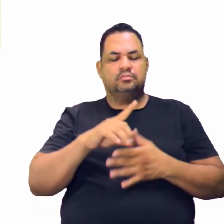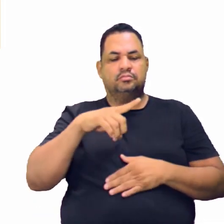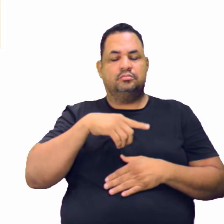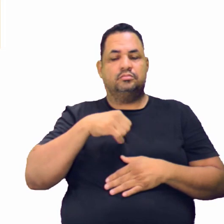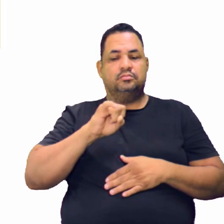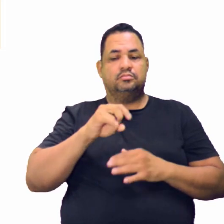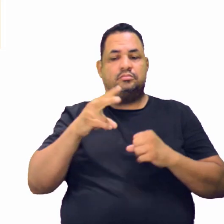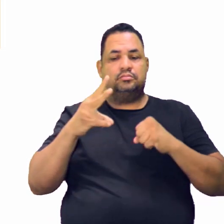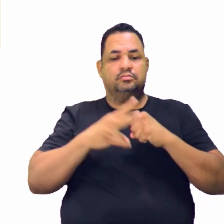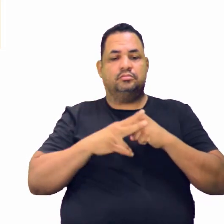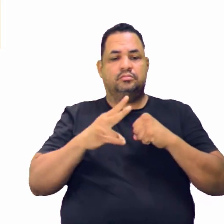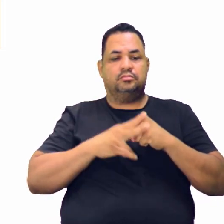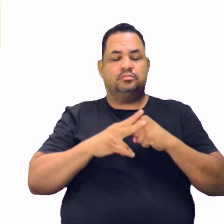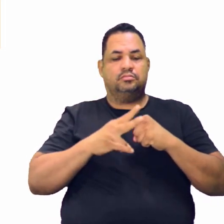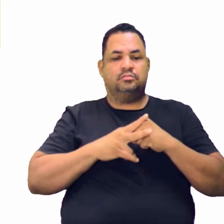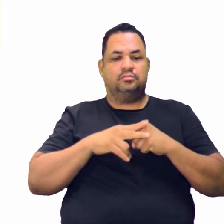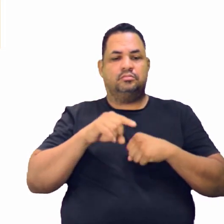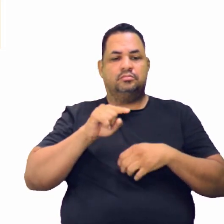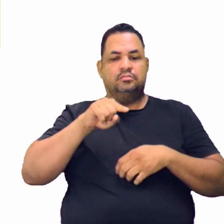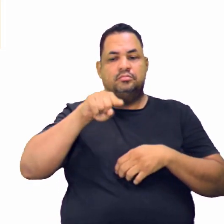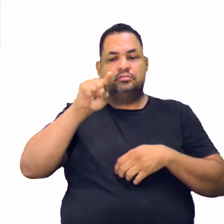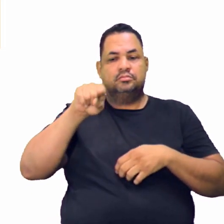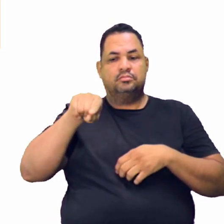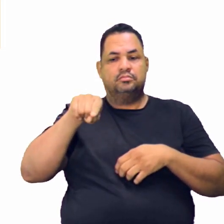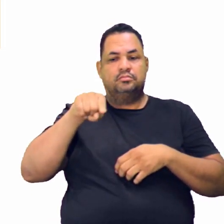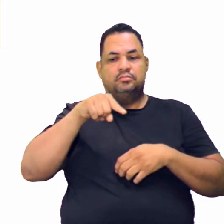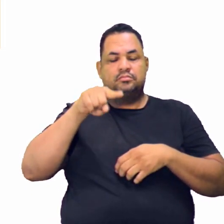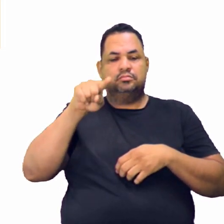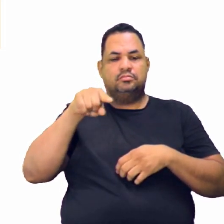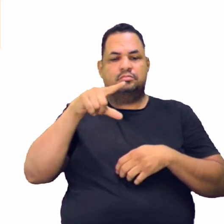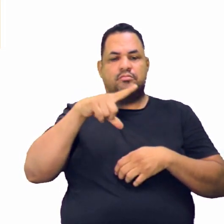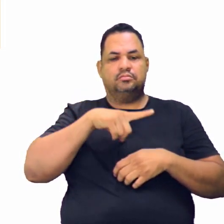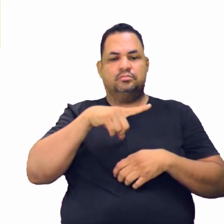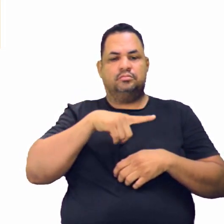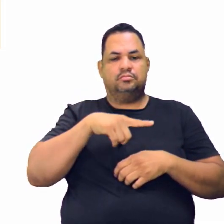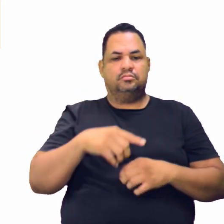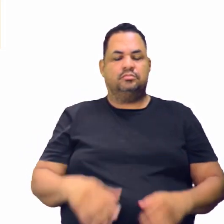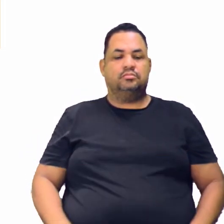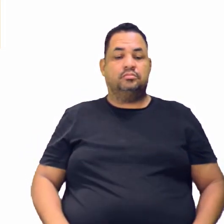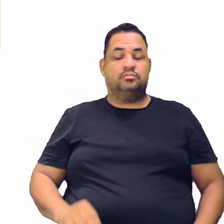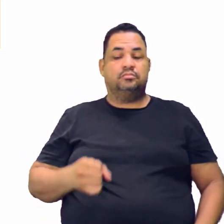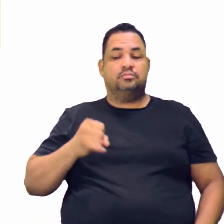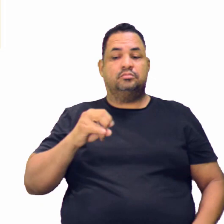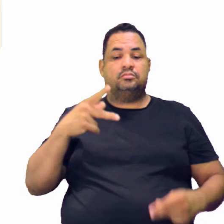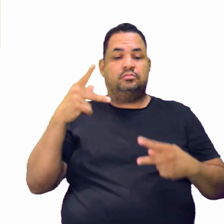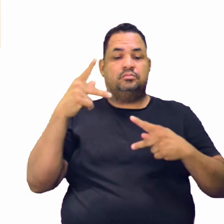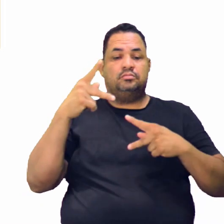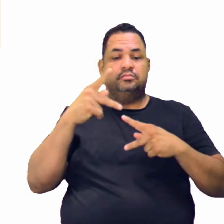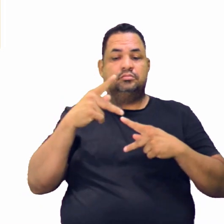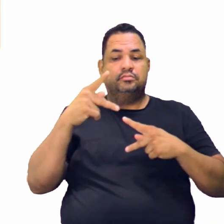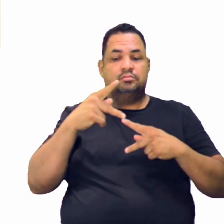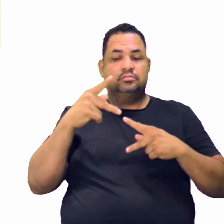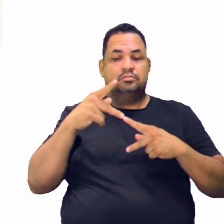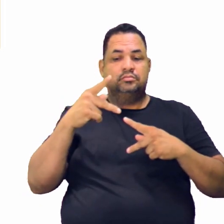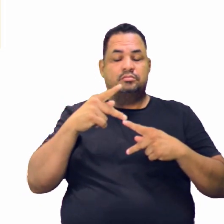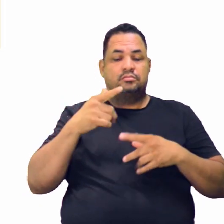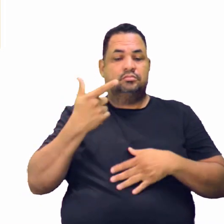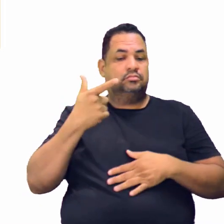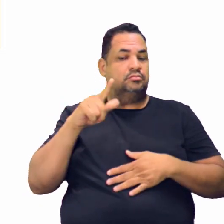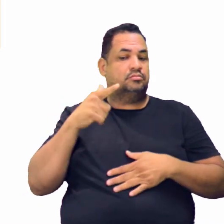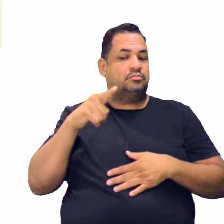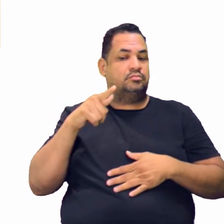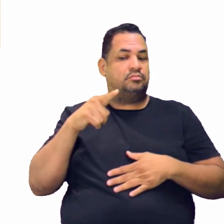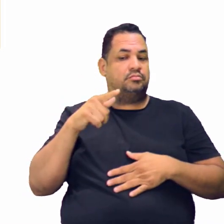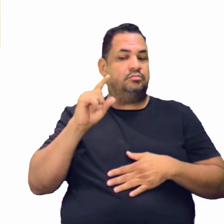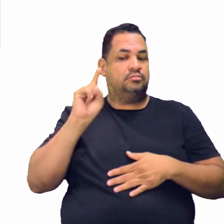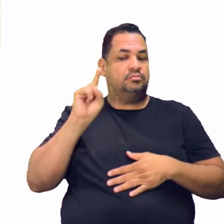verbo, se for verbo, eu vou colocar o acento. Olha bem. Se for preposição, não